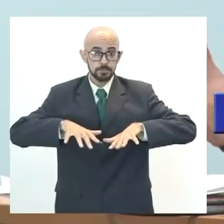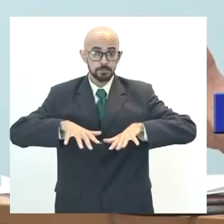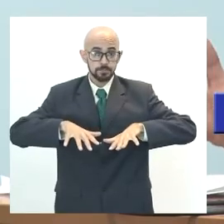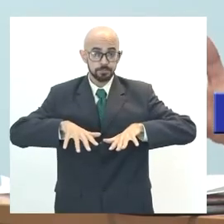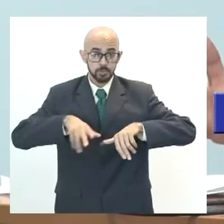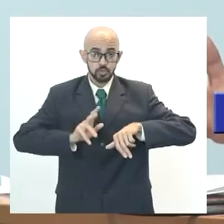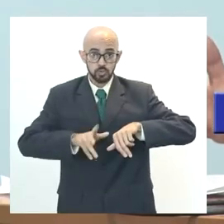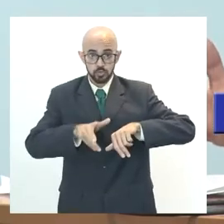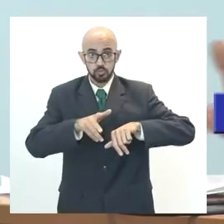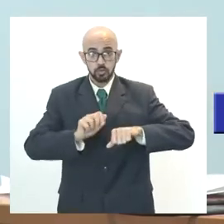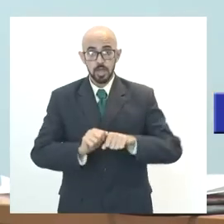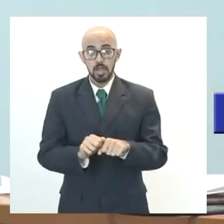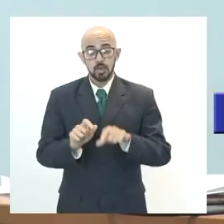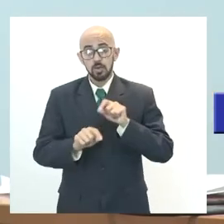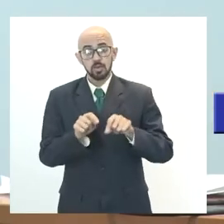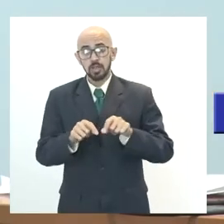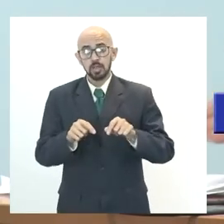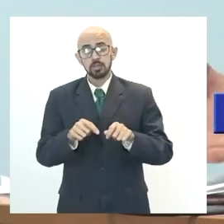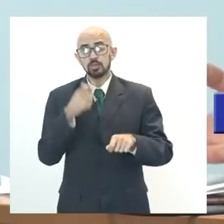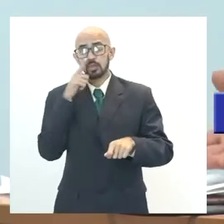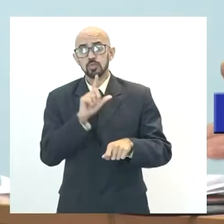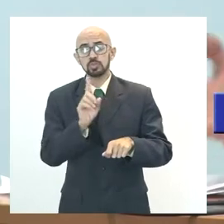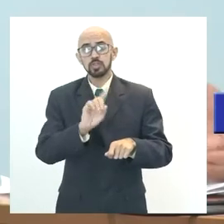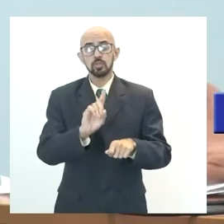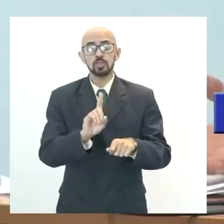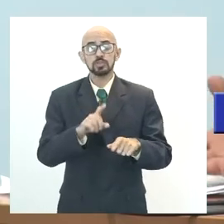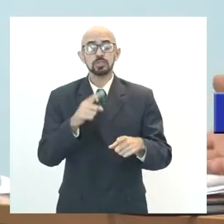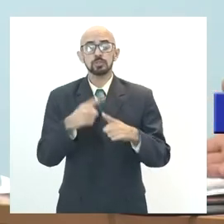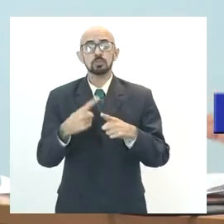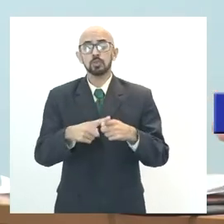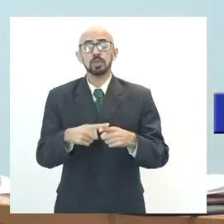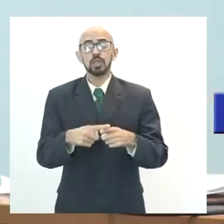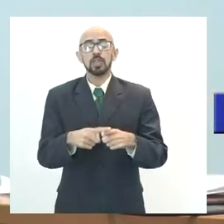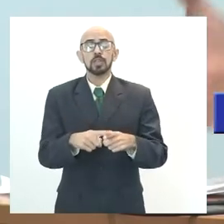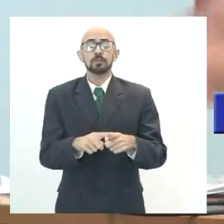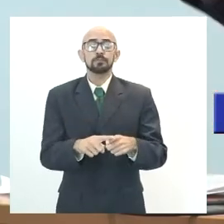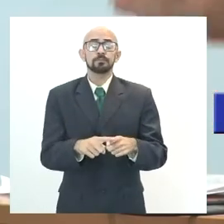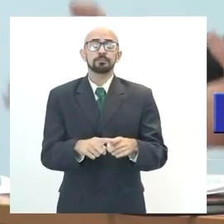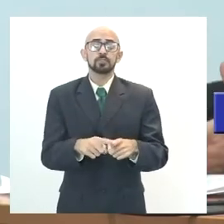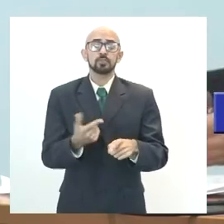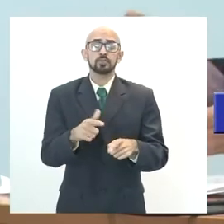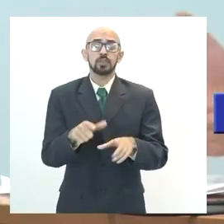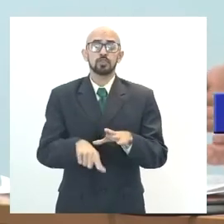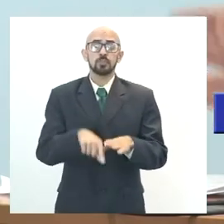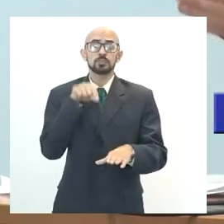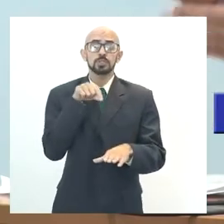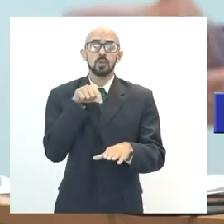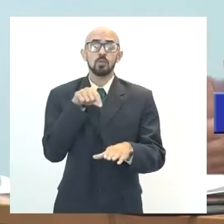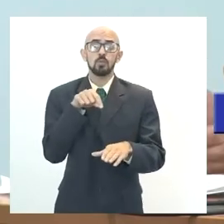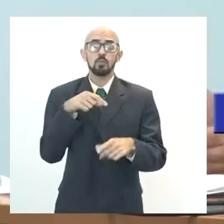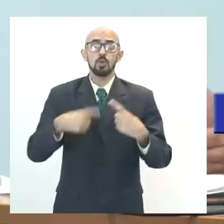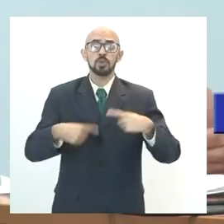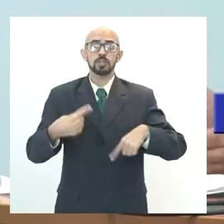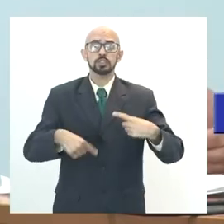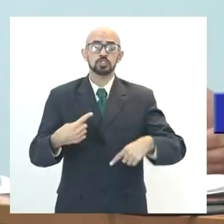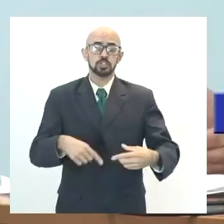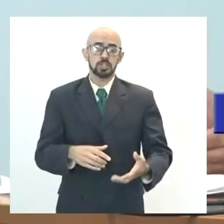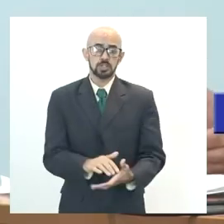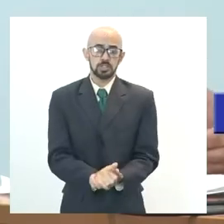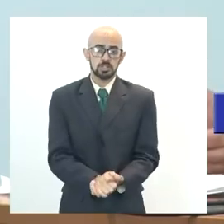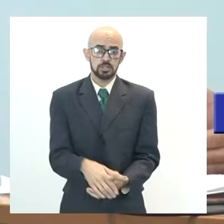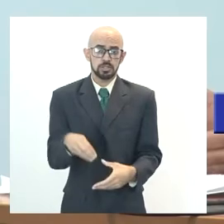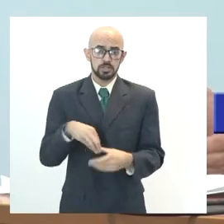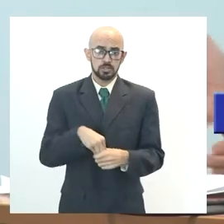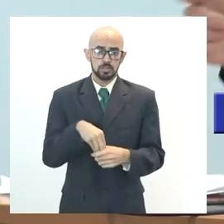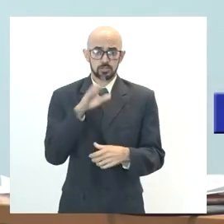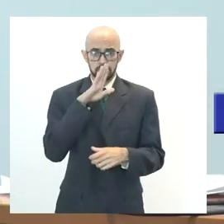no Brasil na não torcendo conseguir porque eu não sei não se quer porque se fez uma opção política por o Banco